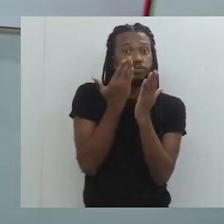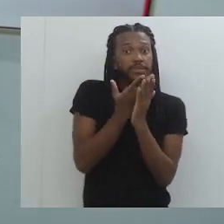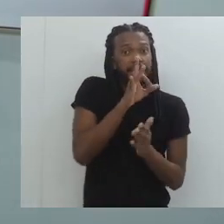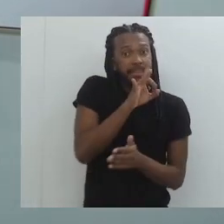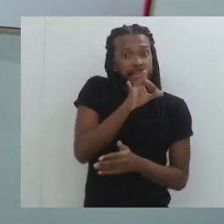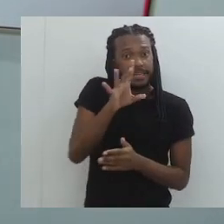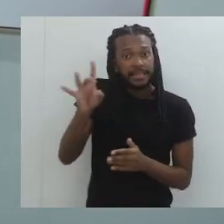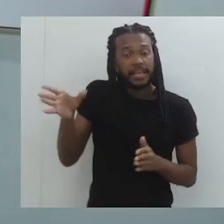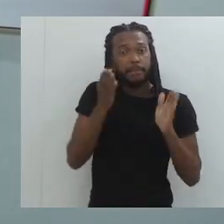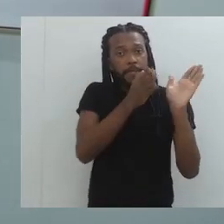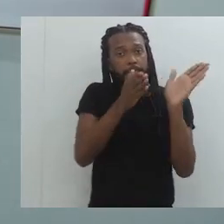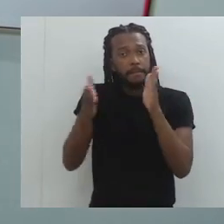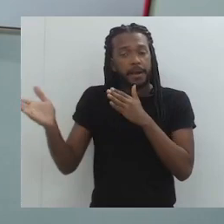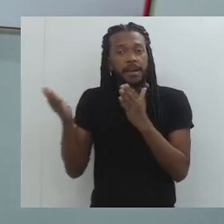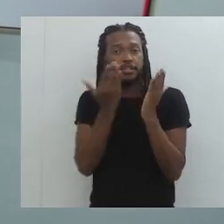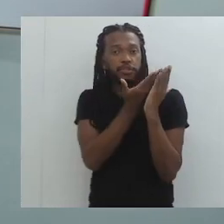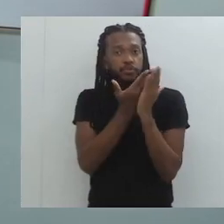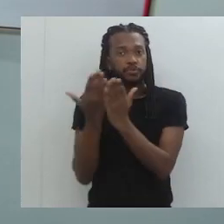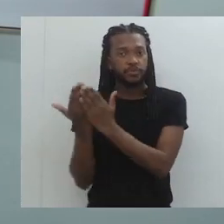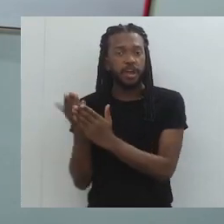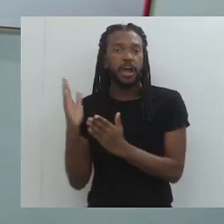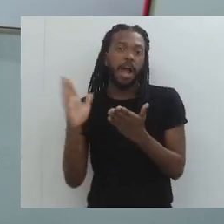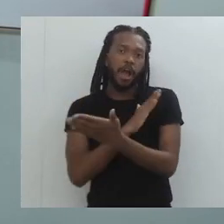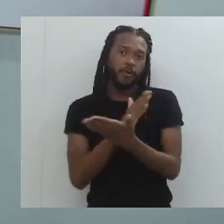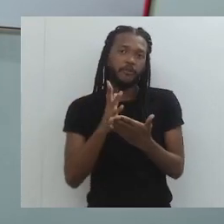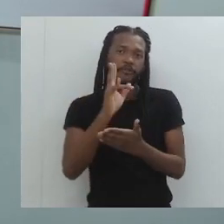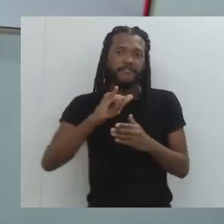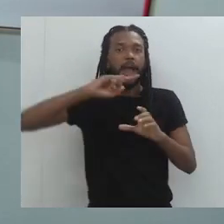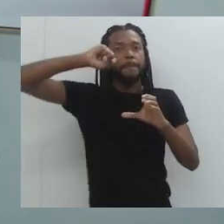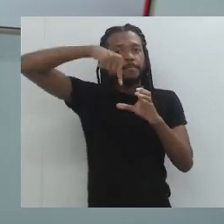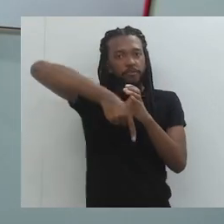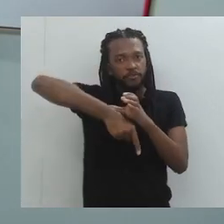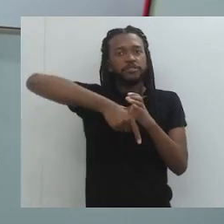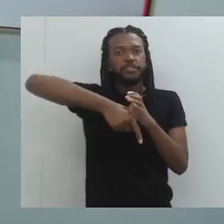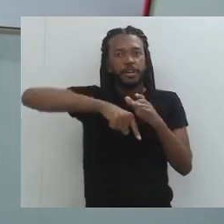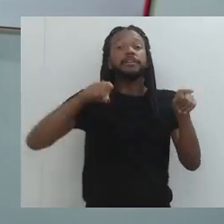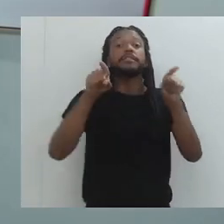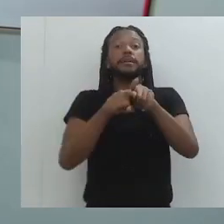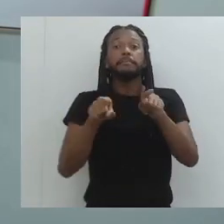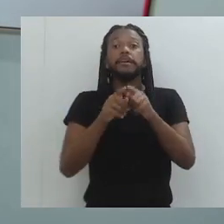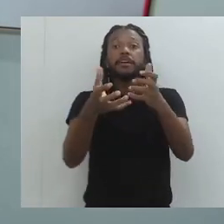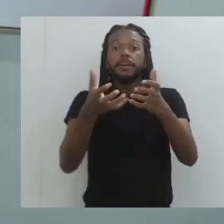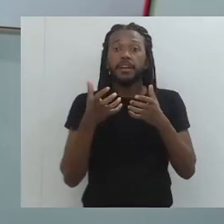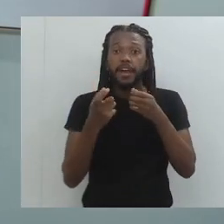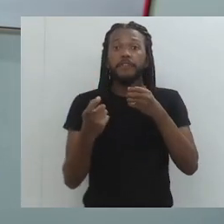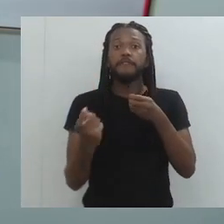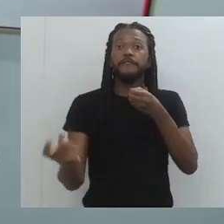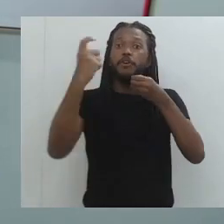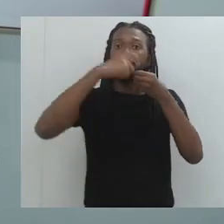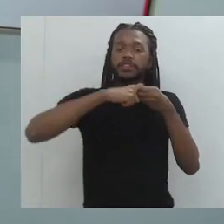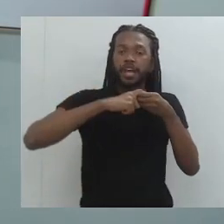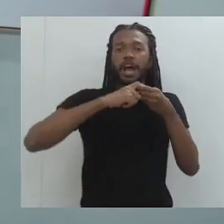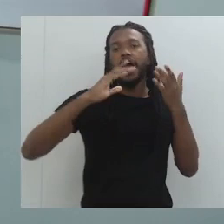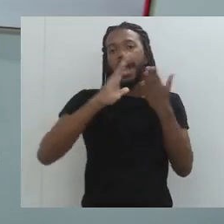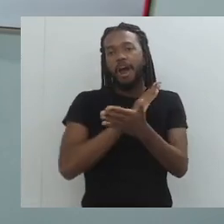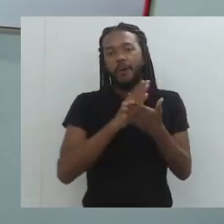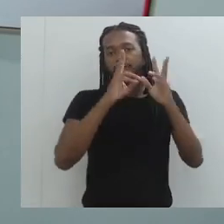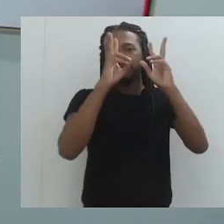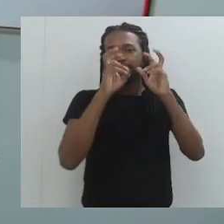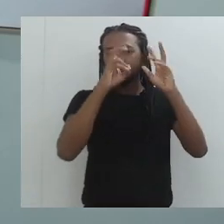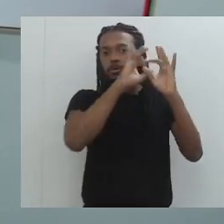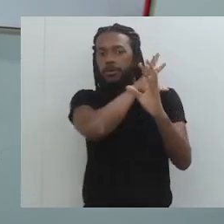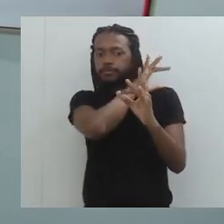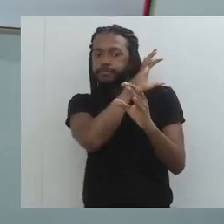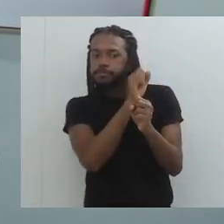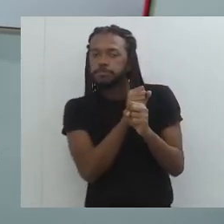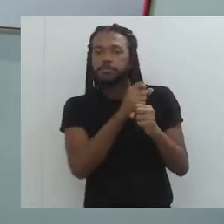um jogo desse, alguns aqui, para a gente se aprofundar. Mas aí eu queria resgatar justamente sobre essa questão